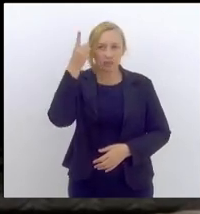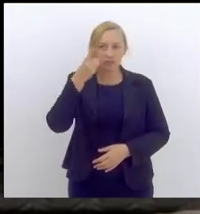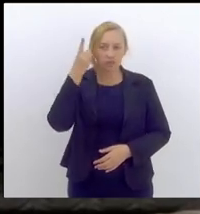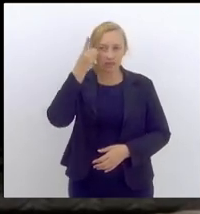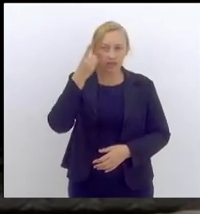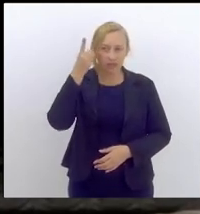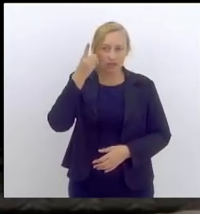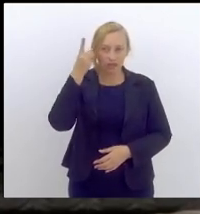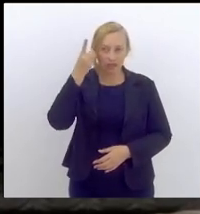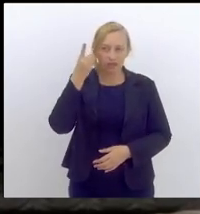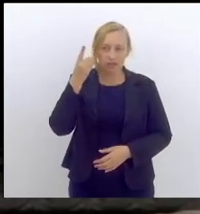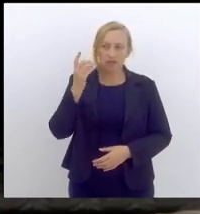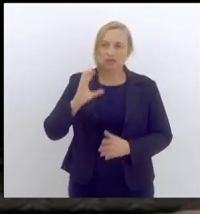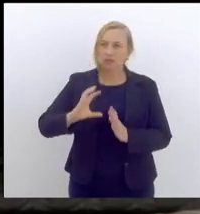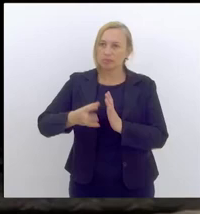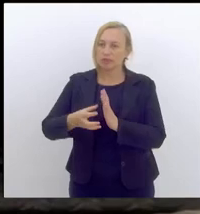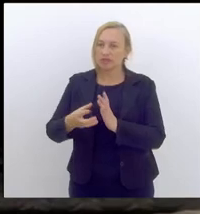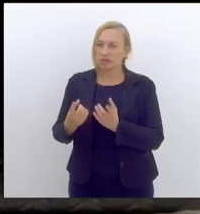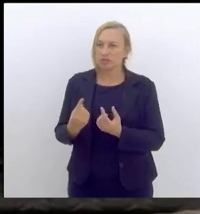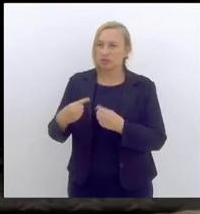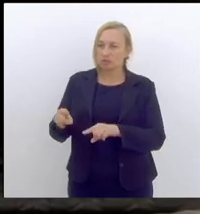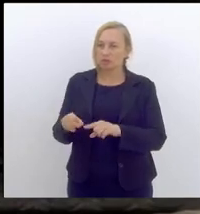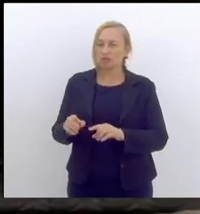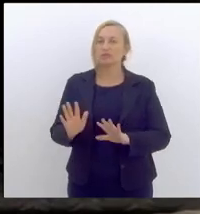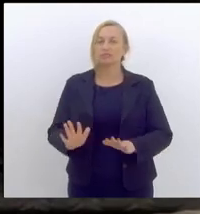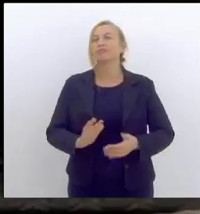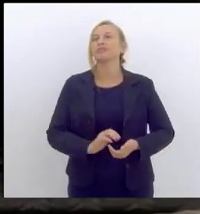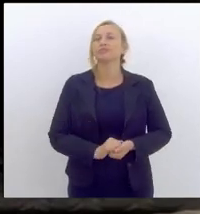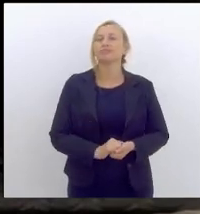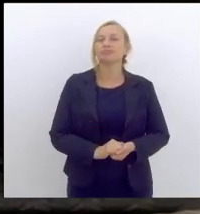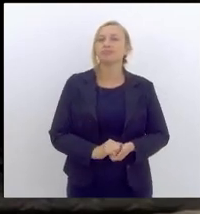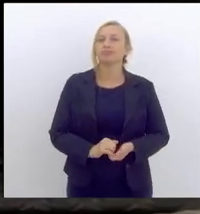chapa contrária, que teoricamente seriam de oposição.